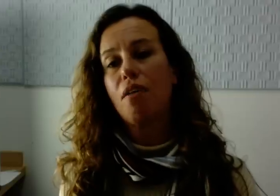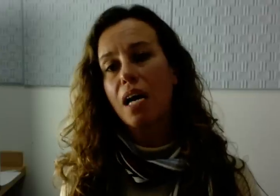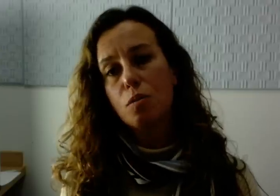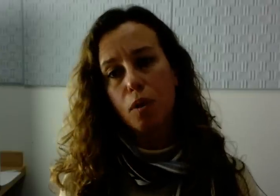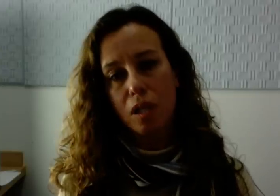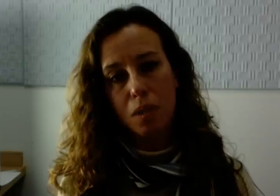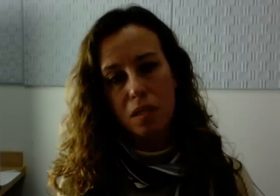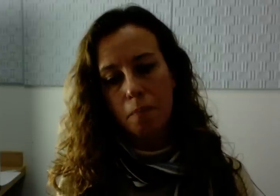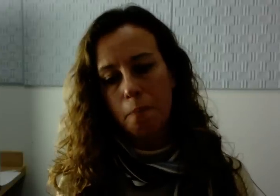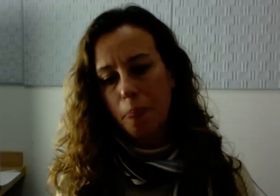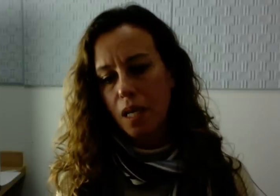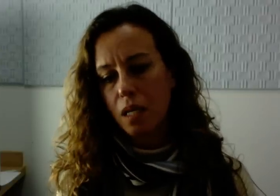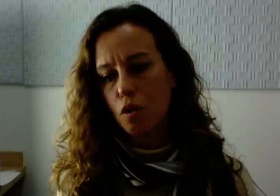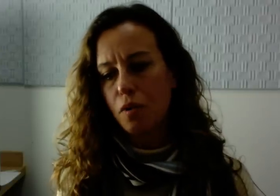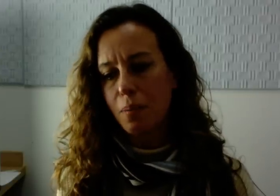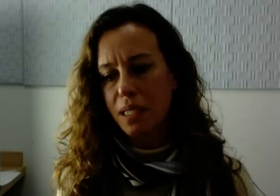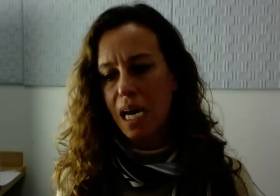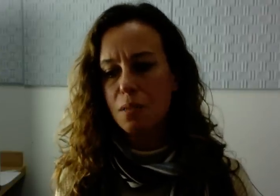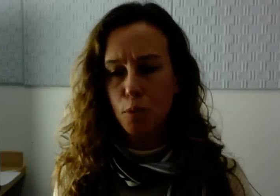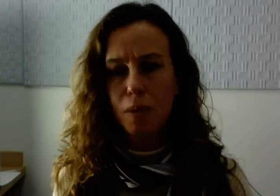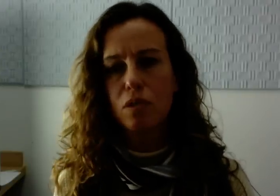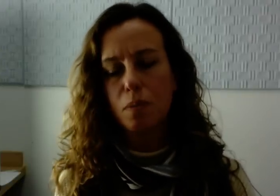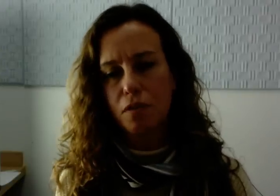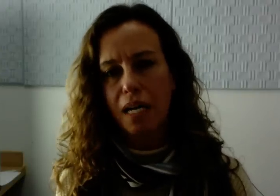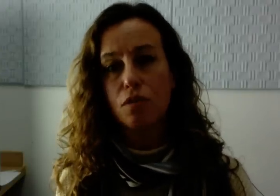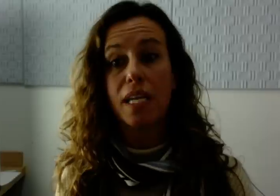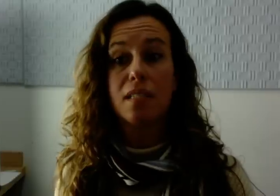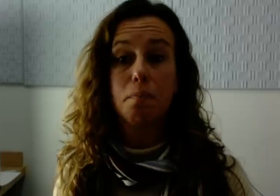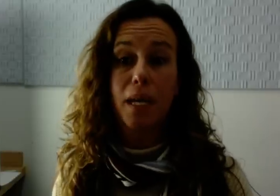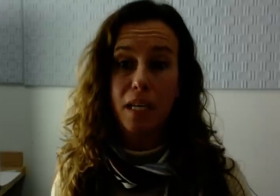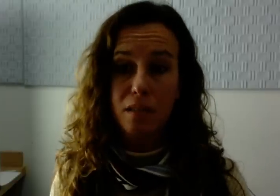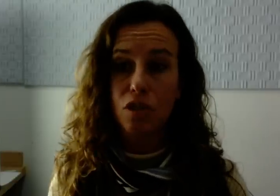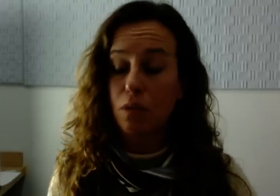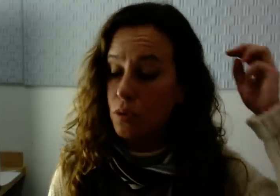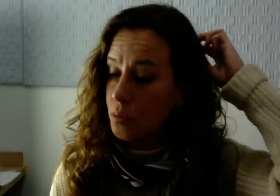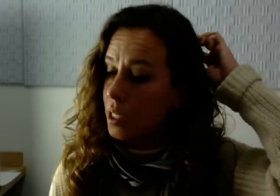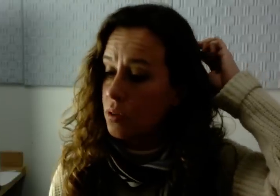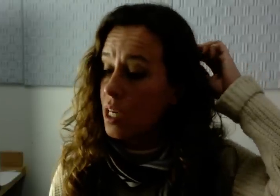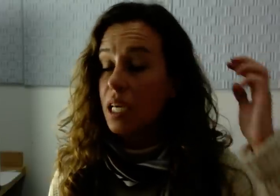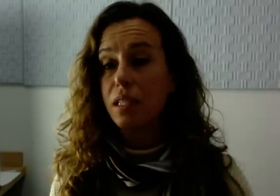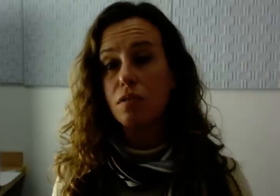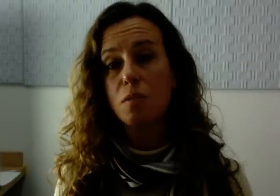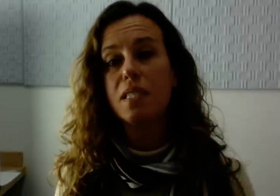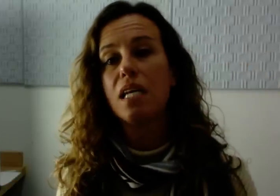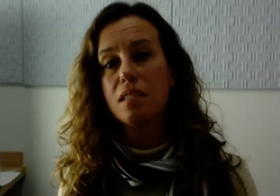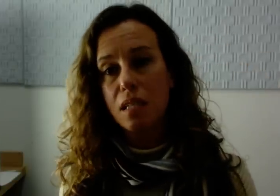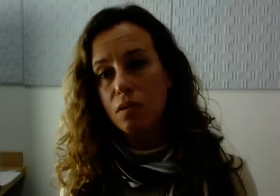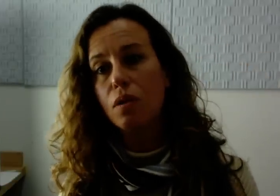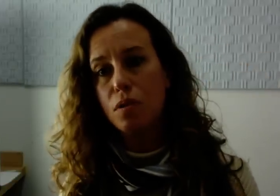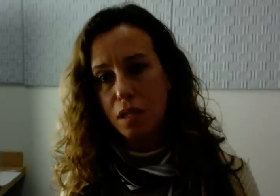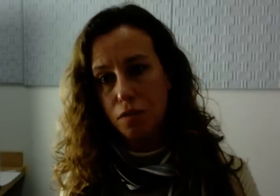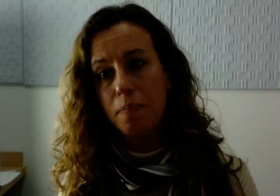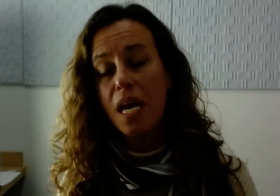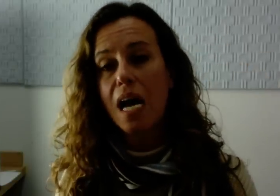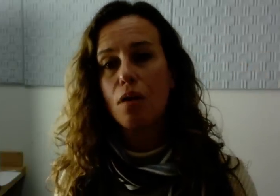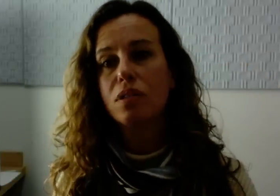existem vários programas eh governamentais públicos e privados várias empresas de recursos humanos que estão se especializando